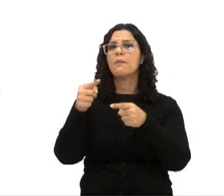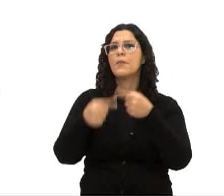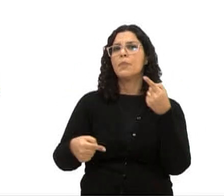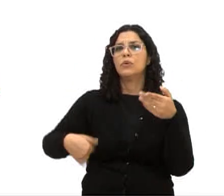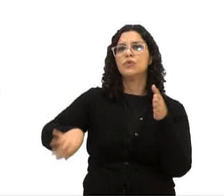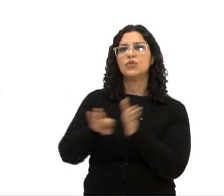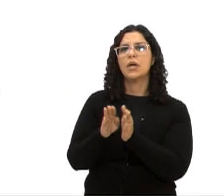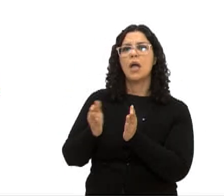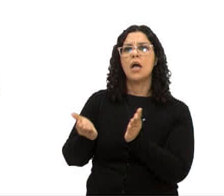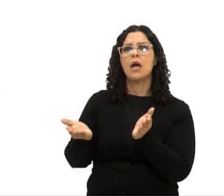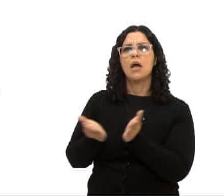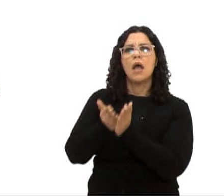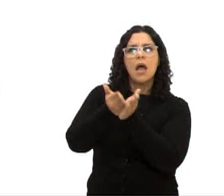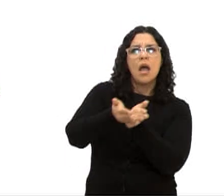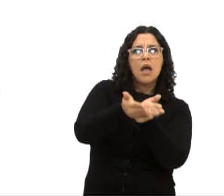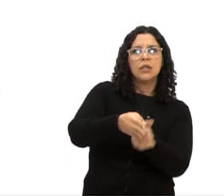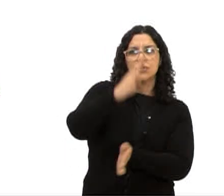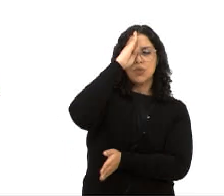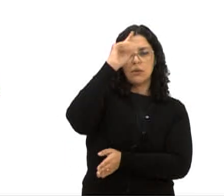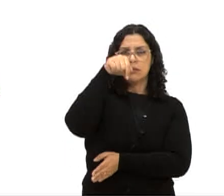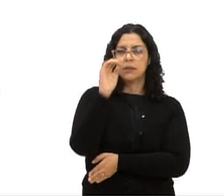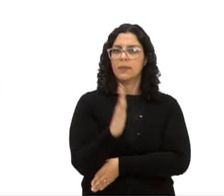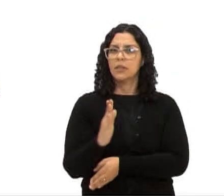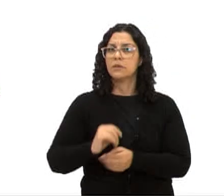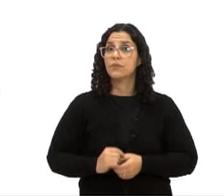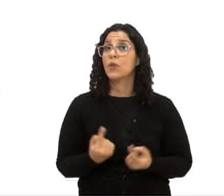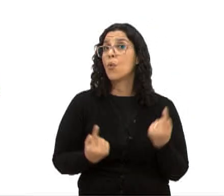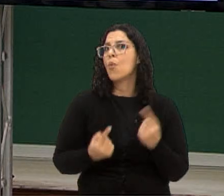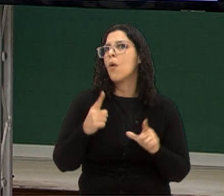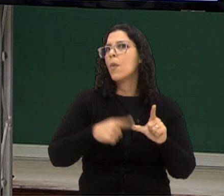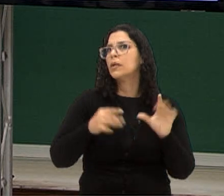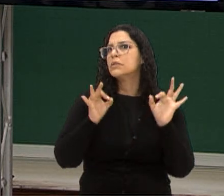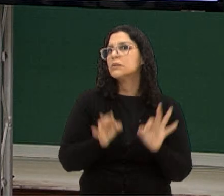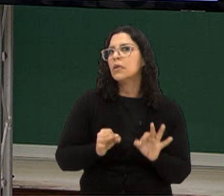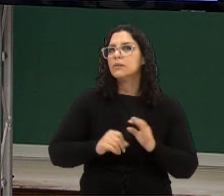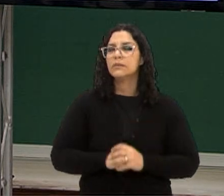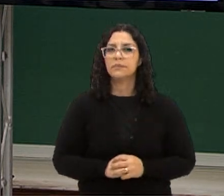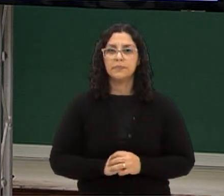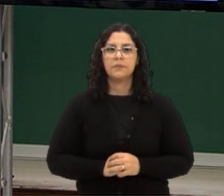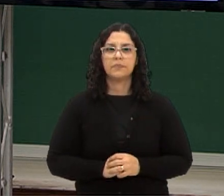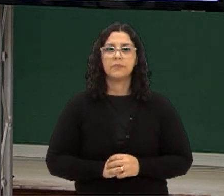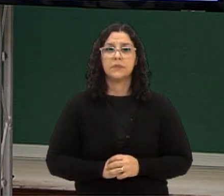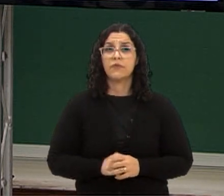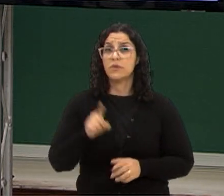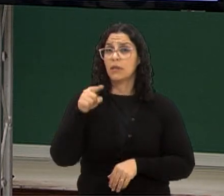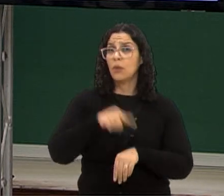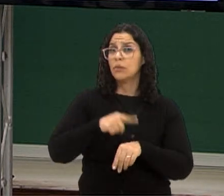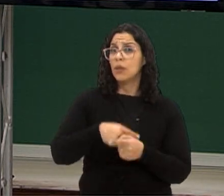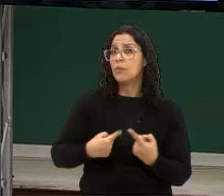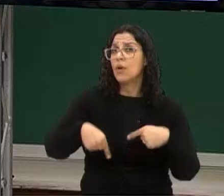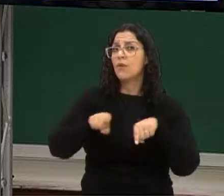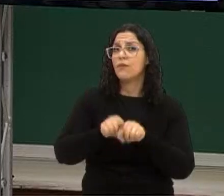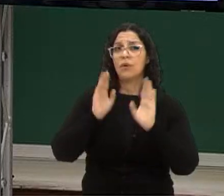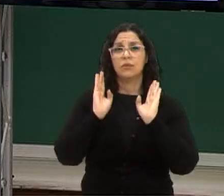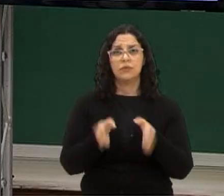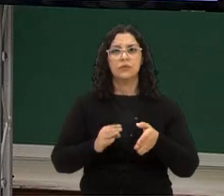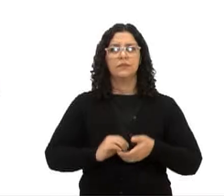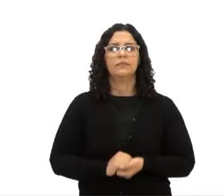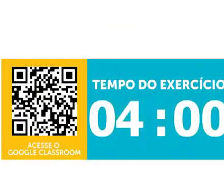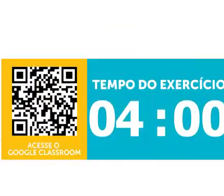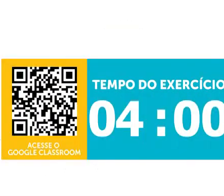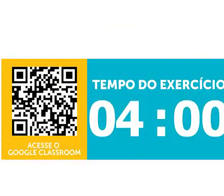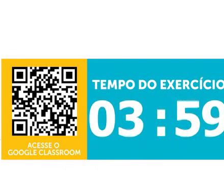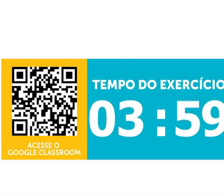da entrada de tropas portuguesas no Brasil. Qual delas está correta? Vocês terão um tempinho e nós já